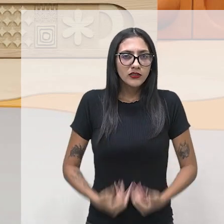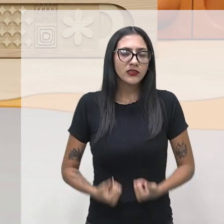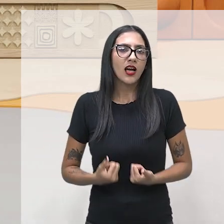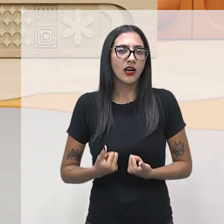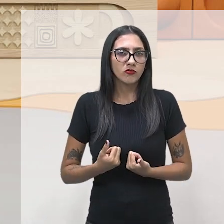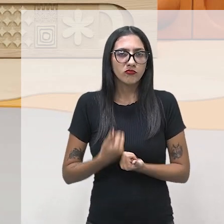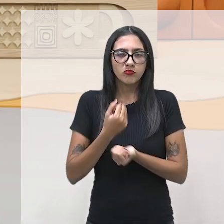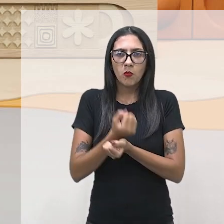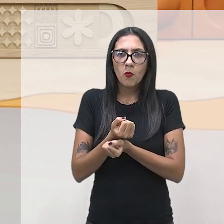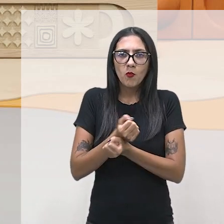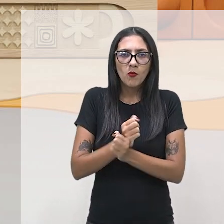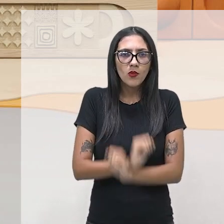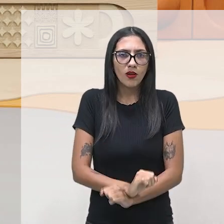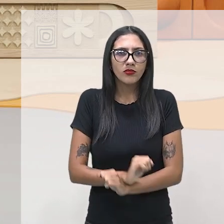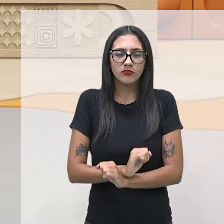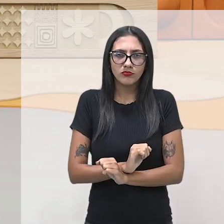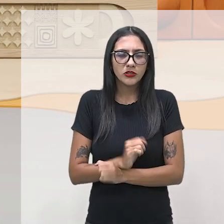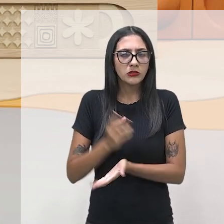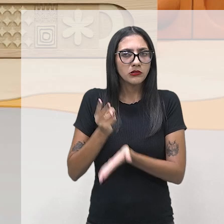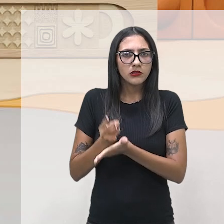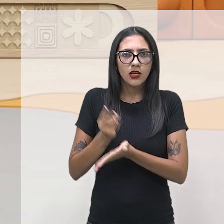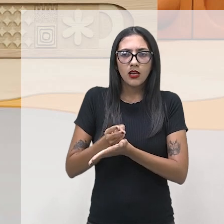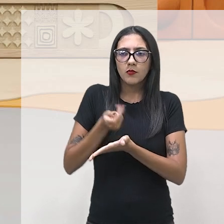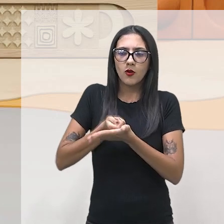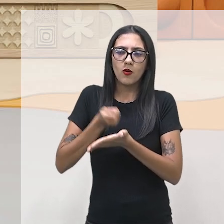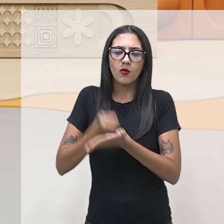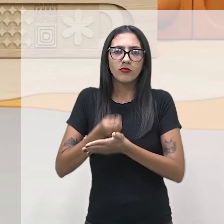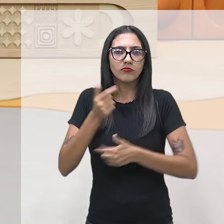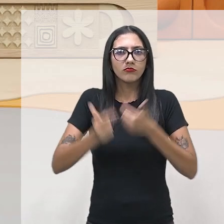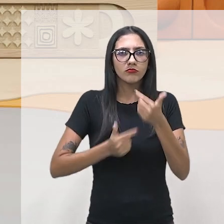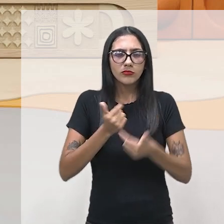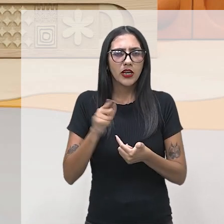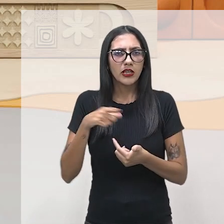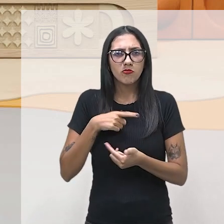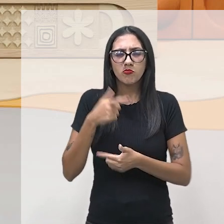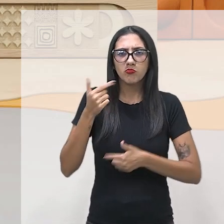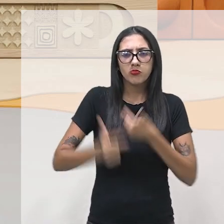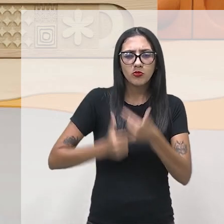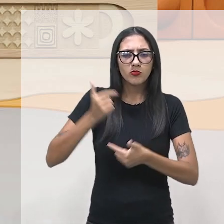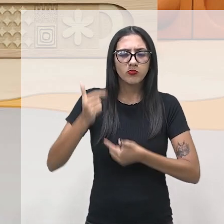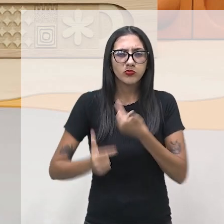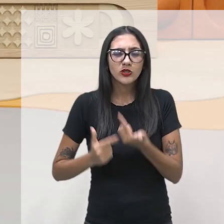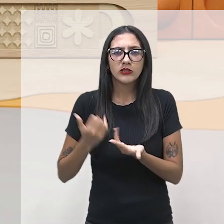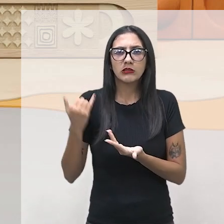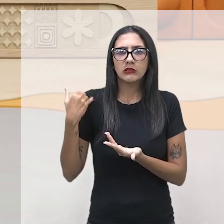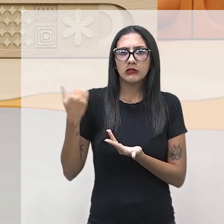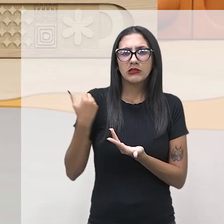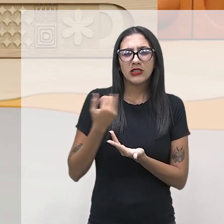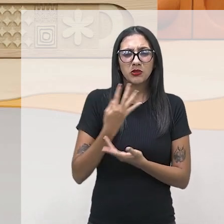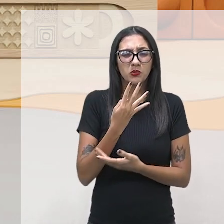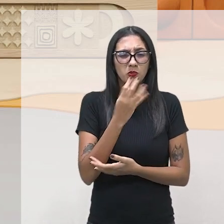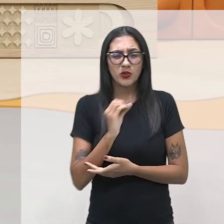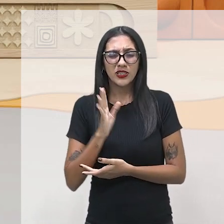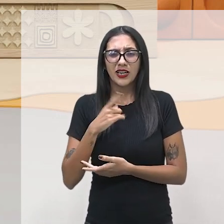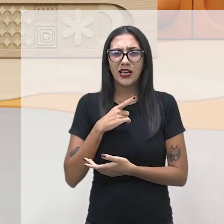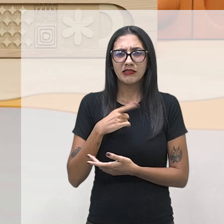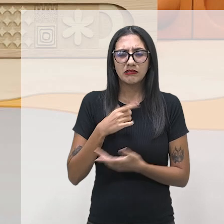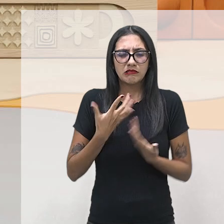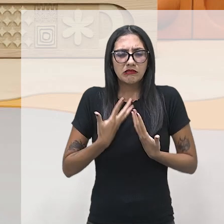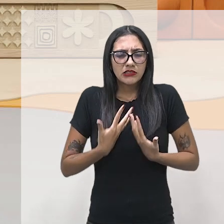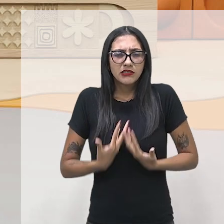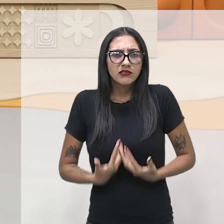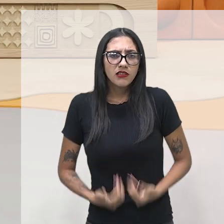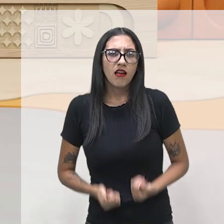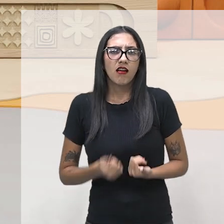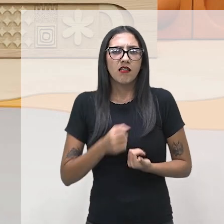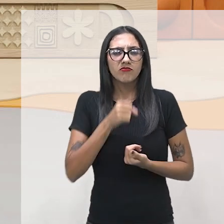forma compulsória. Então ele era tão explorado que com 40 anos ele já era considerado um indivíduo